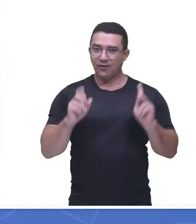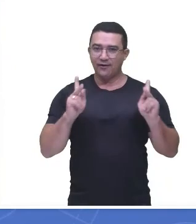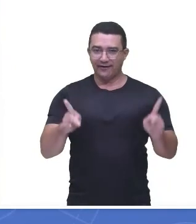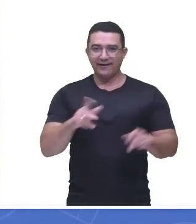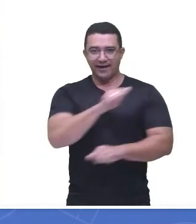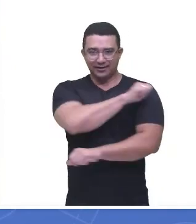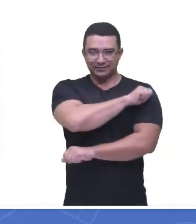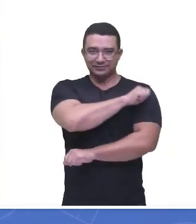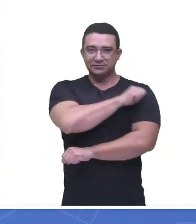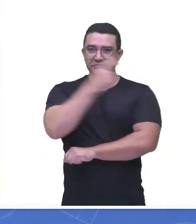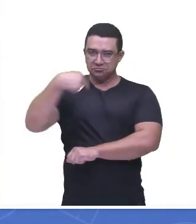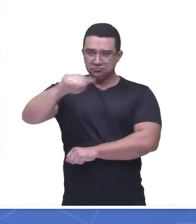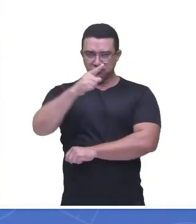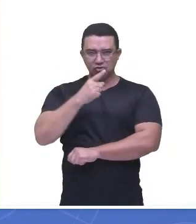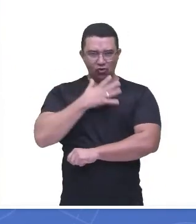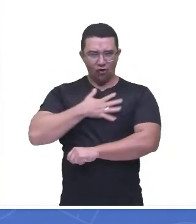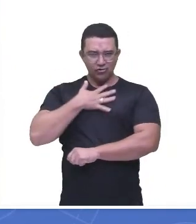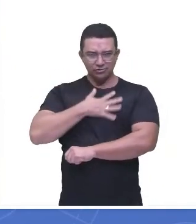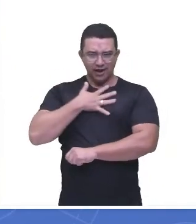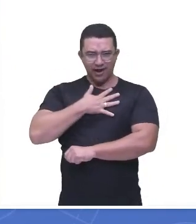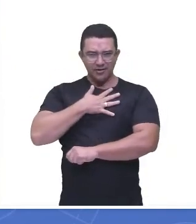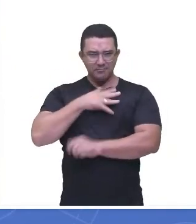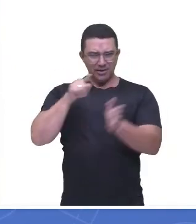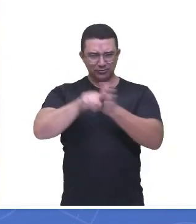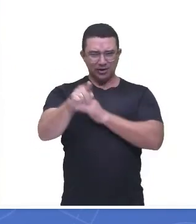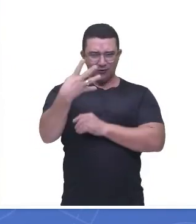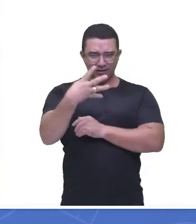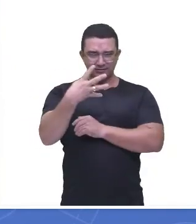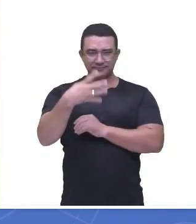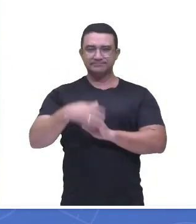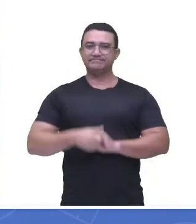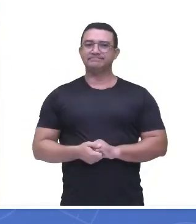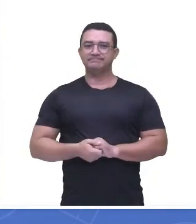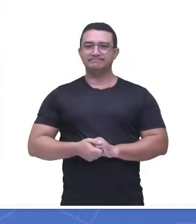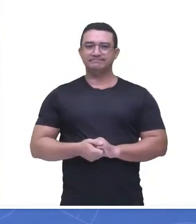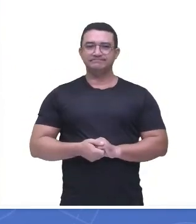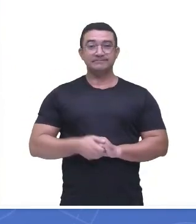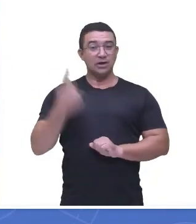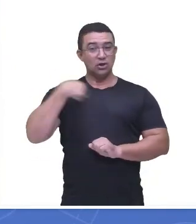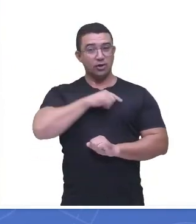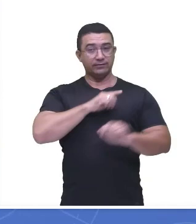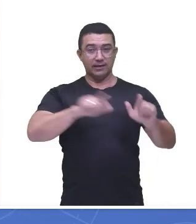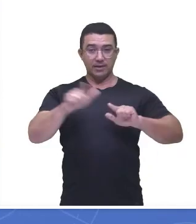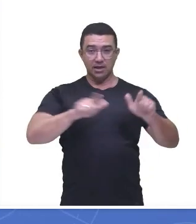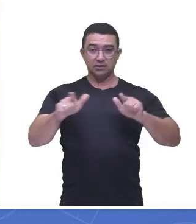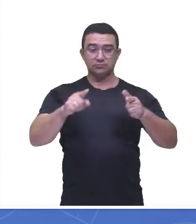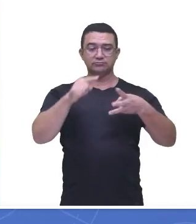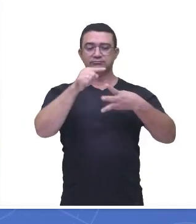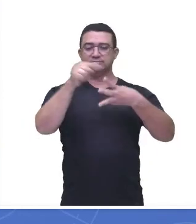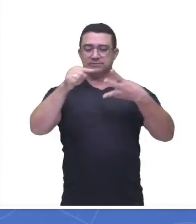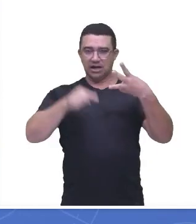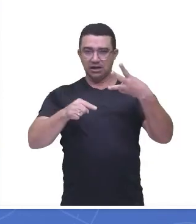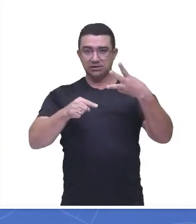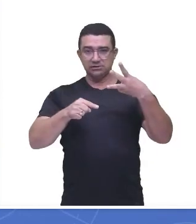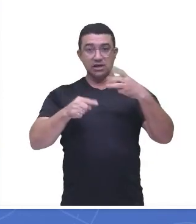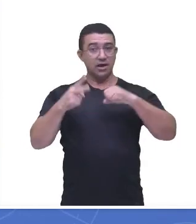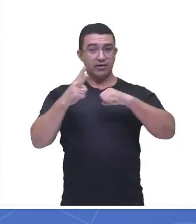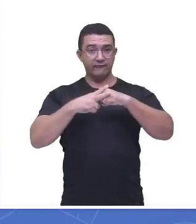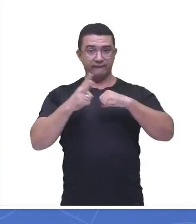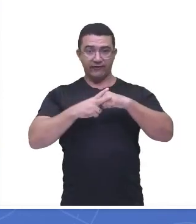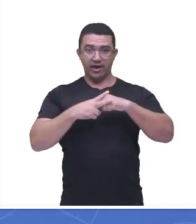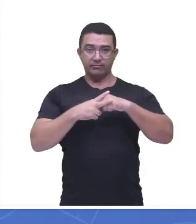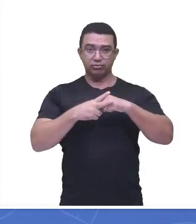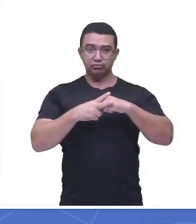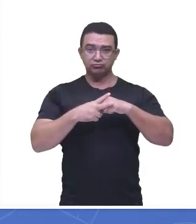Ok. E aí, gostaram dessa última questão? E aí nós estamos trabalhando os três verbos, que eles não